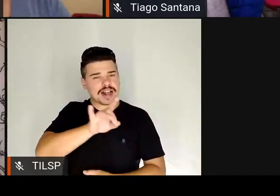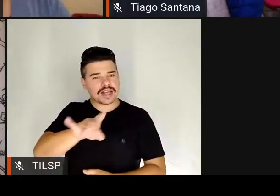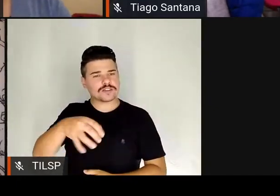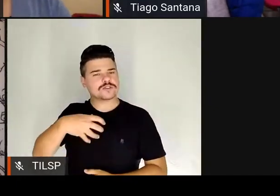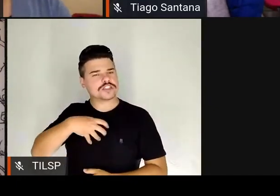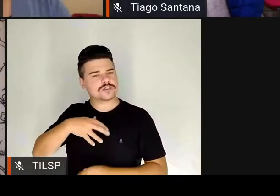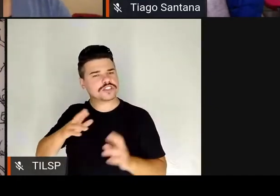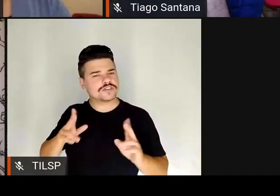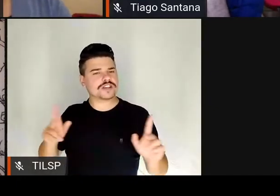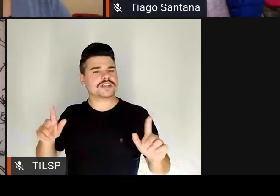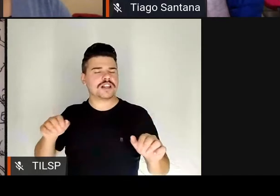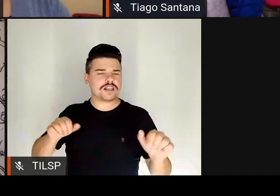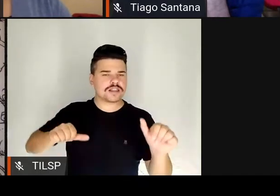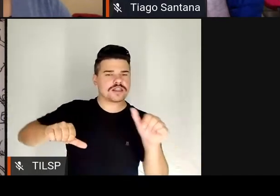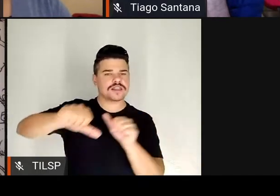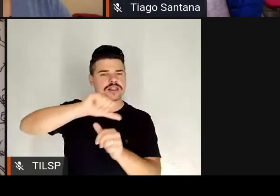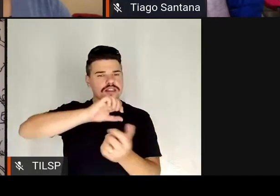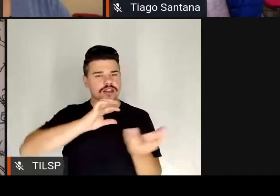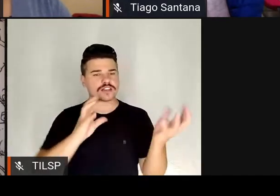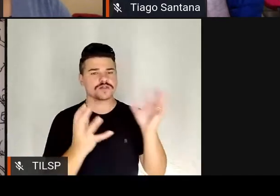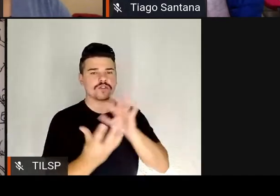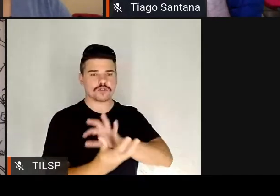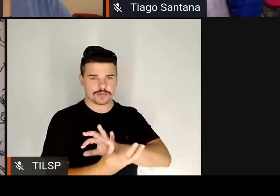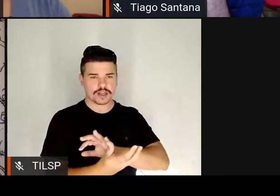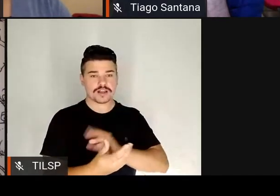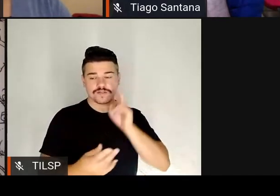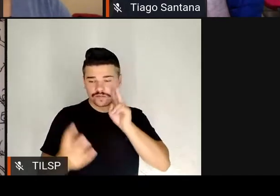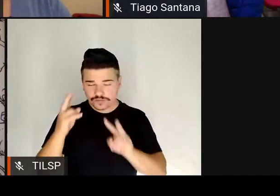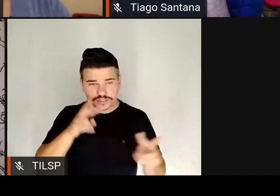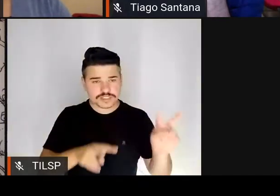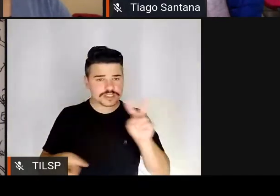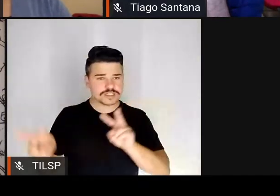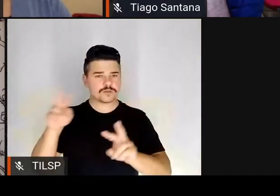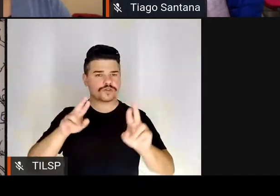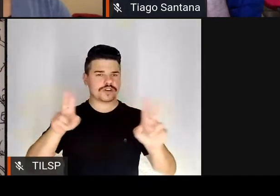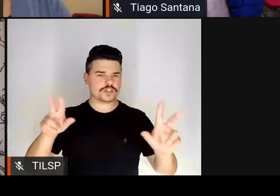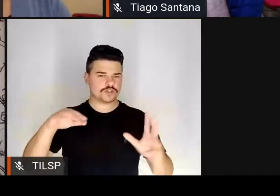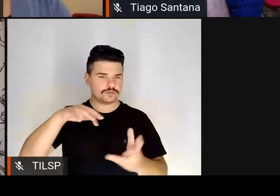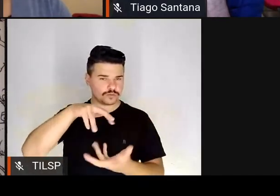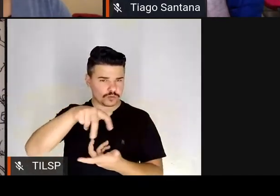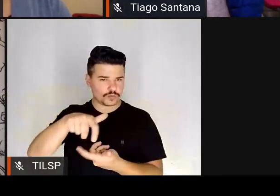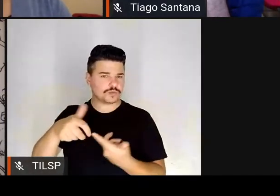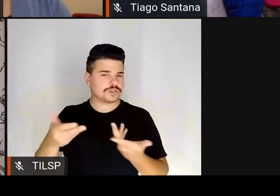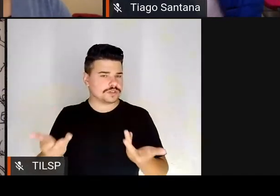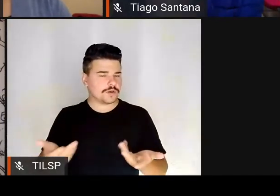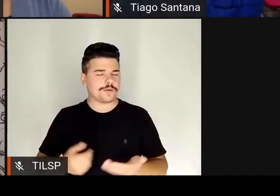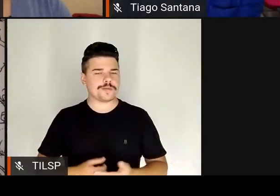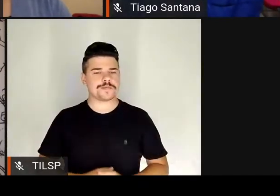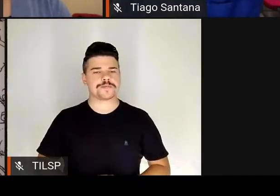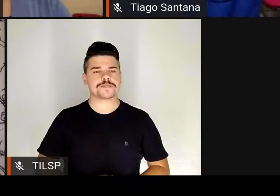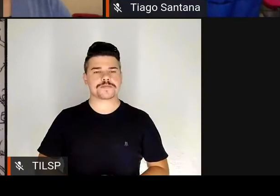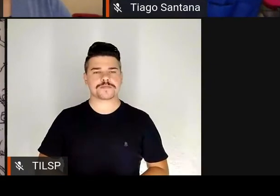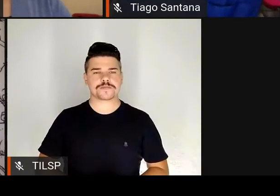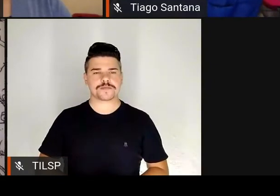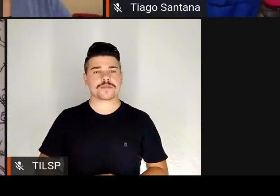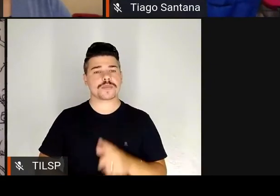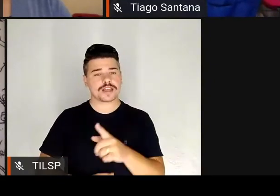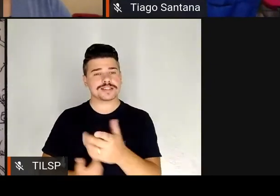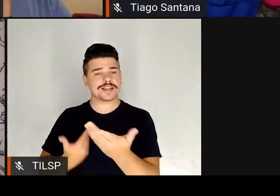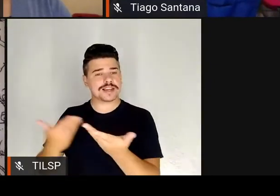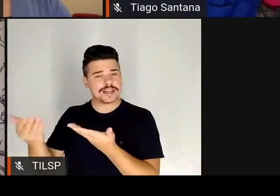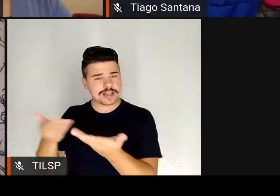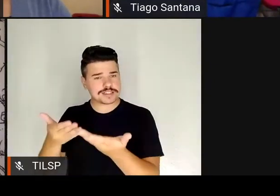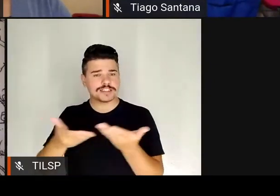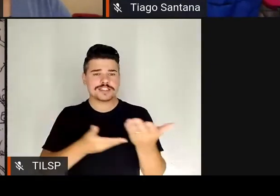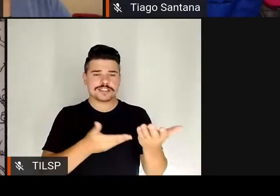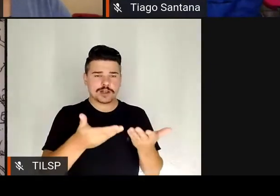transformá-la no instrumento, né, de sua visão de mundo, né? E então, essa relação, né, dessa geração